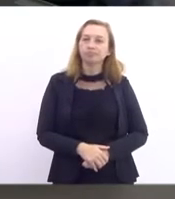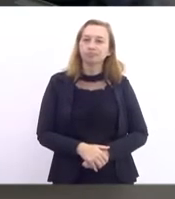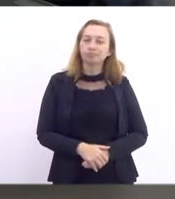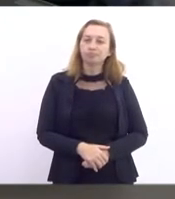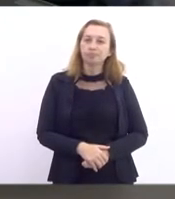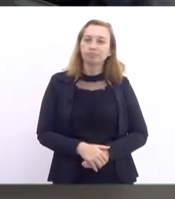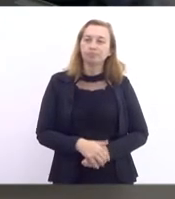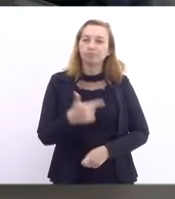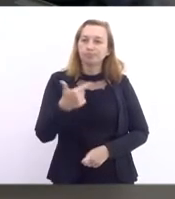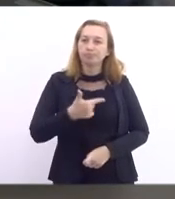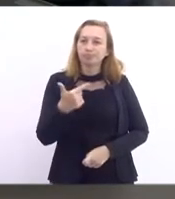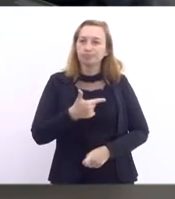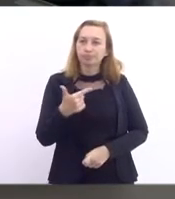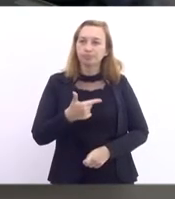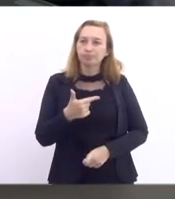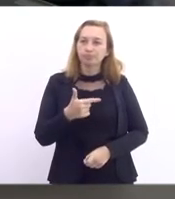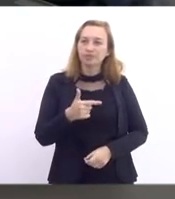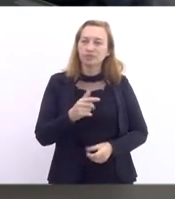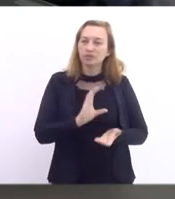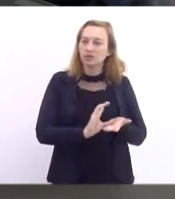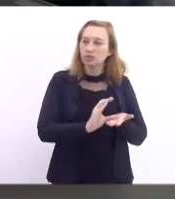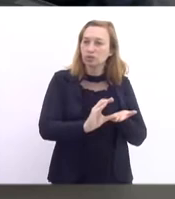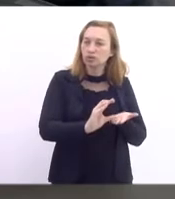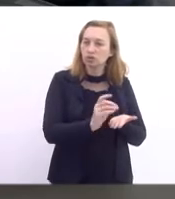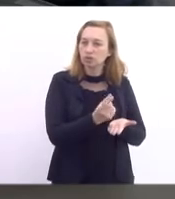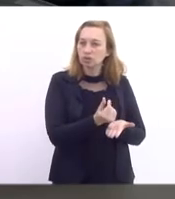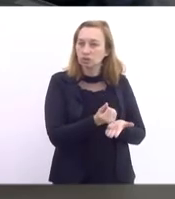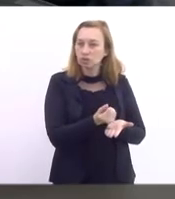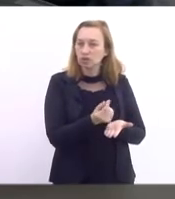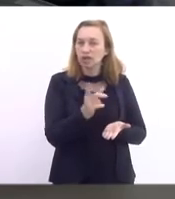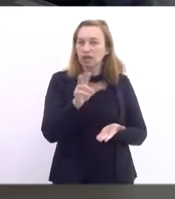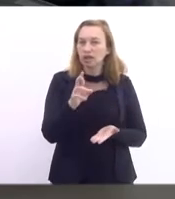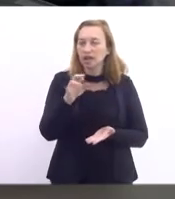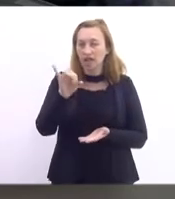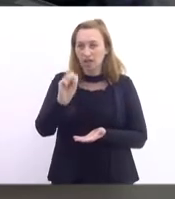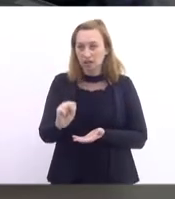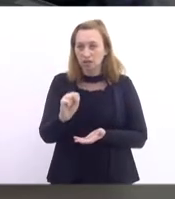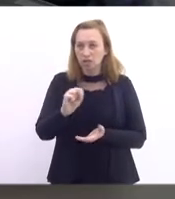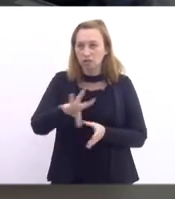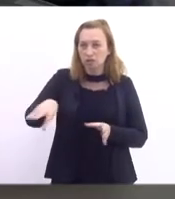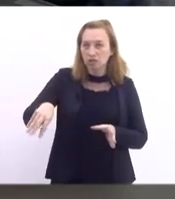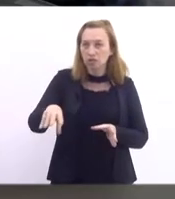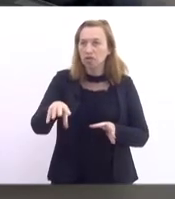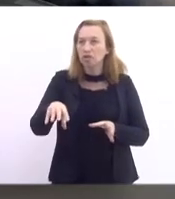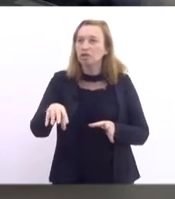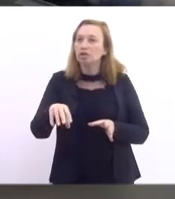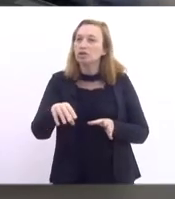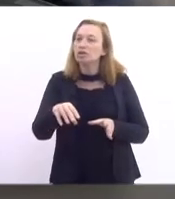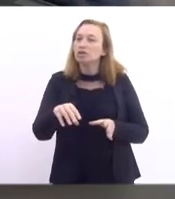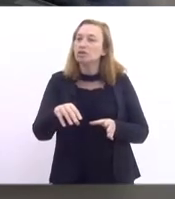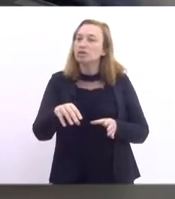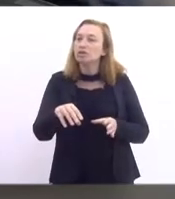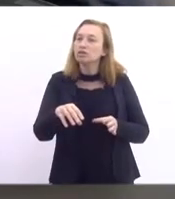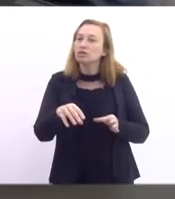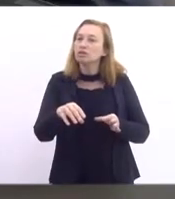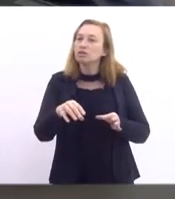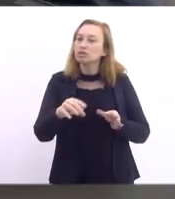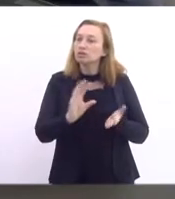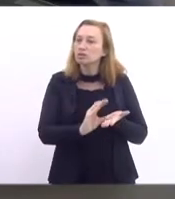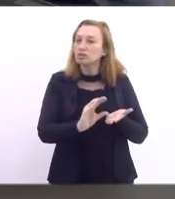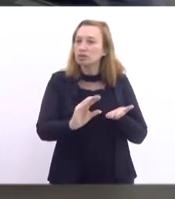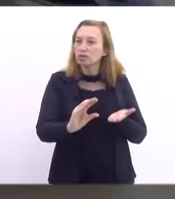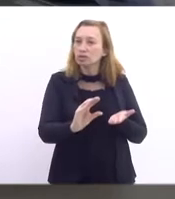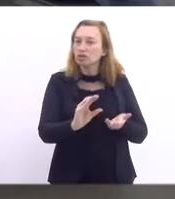a um segundo achado foram os recursos captados nas operações de créditos são aplicados em finalidade diversa